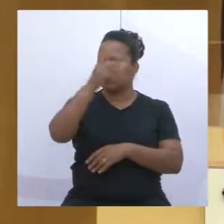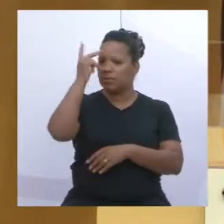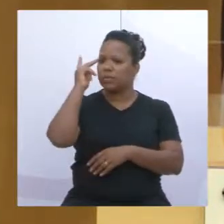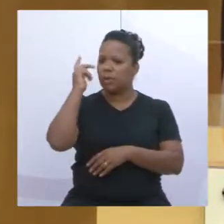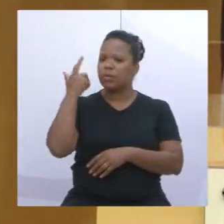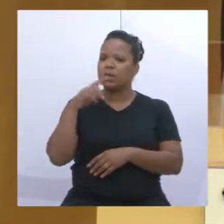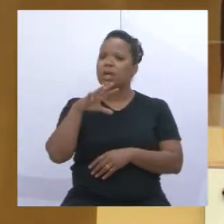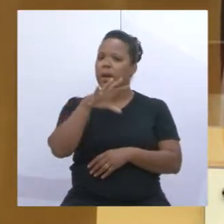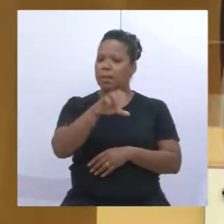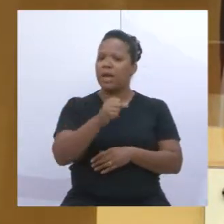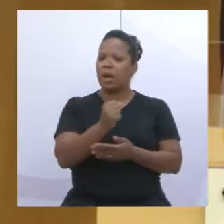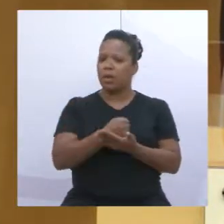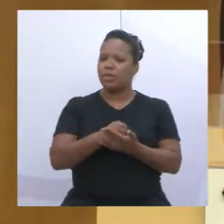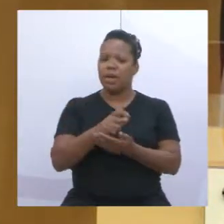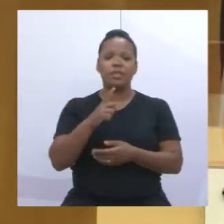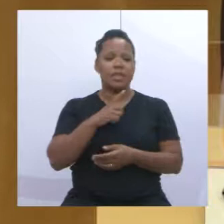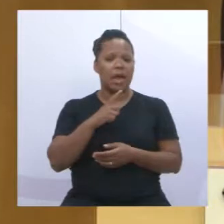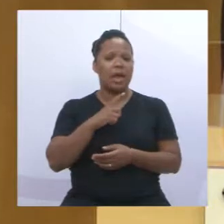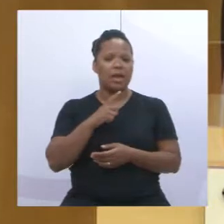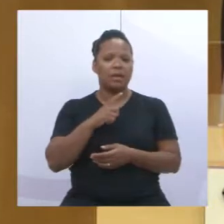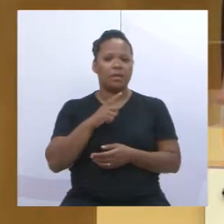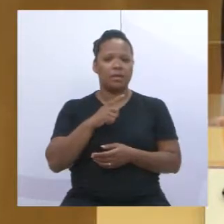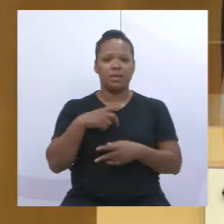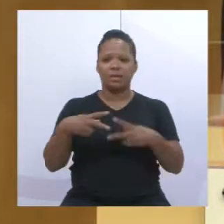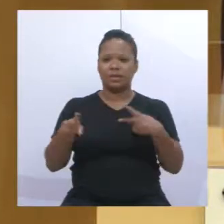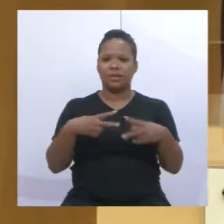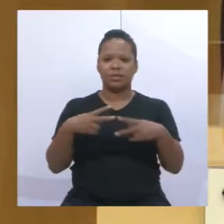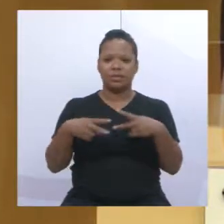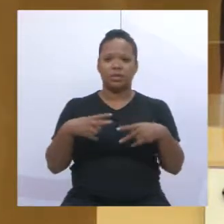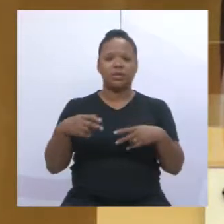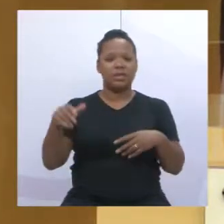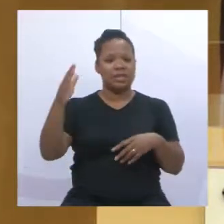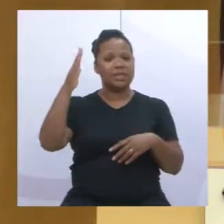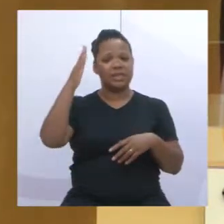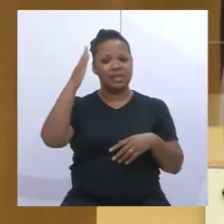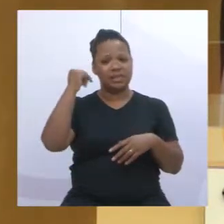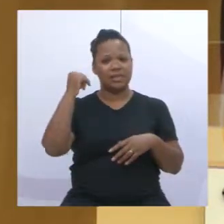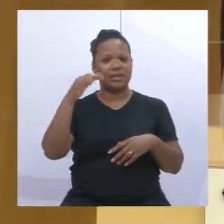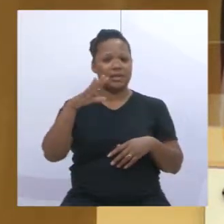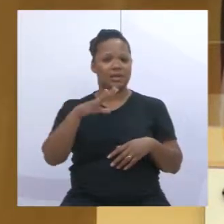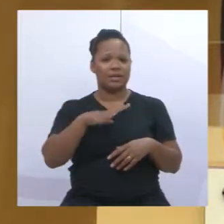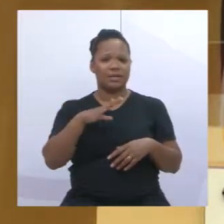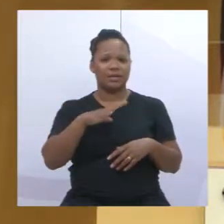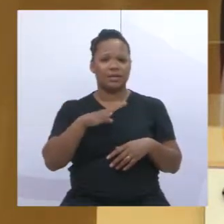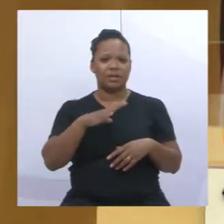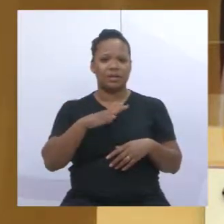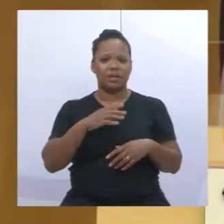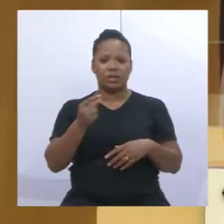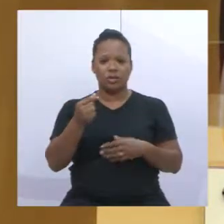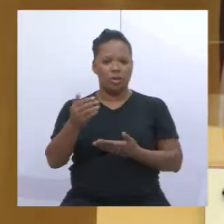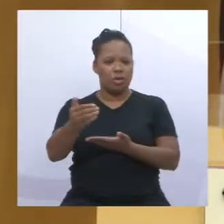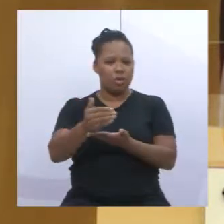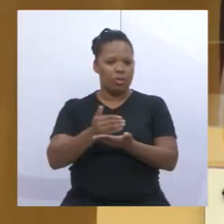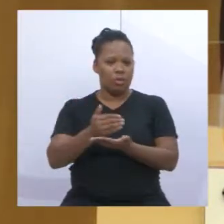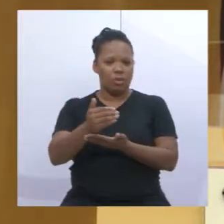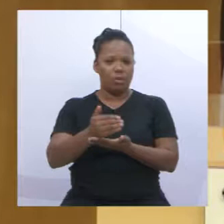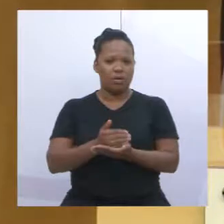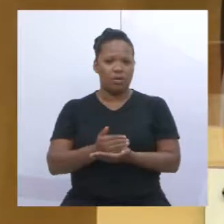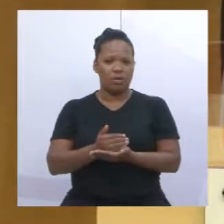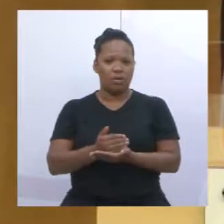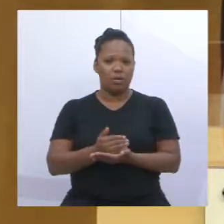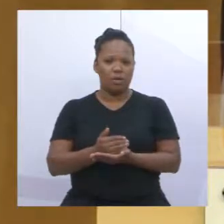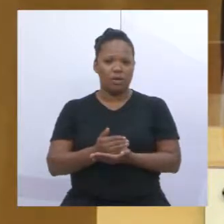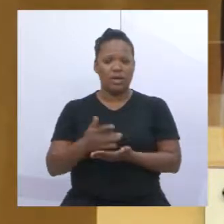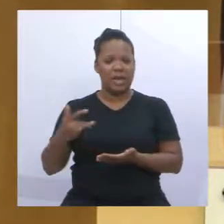medicações. Existe. Só que São José, todo mundo sabe que São José é uma cidade onde a arrecadação